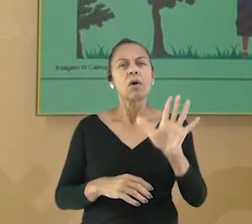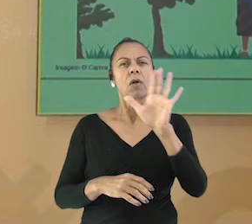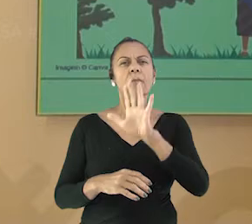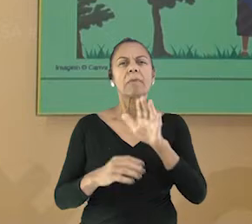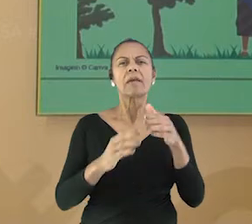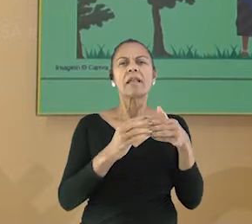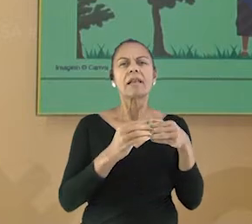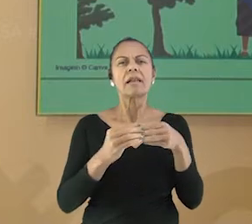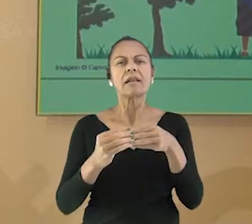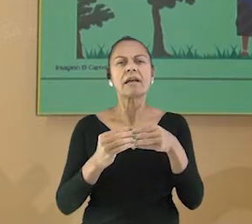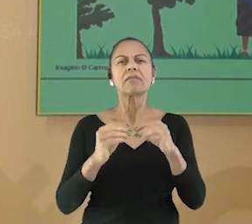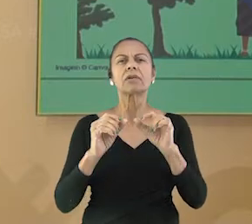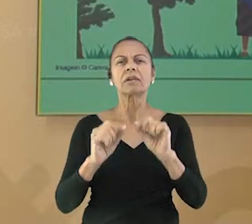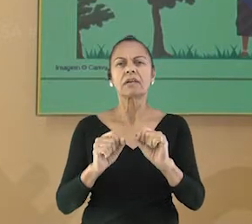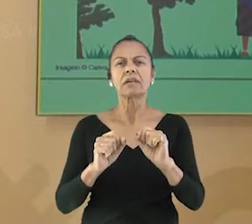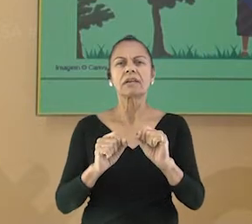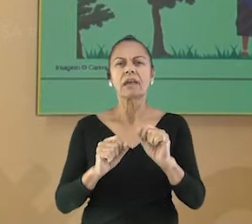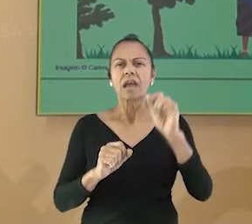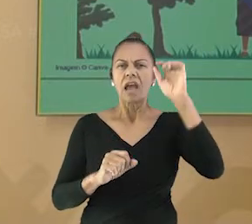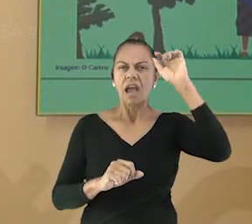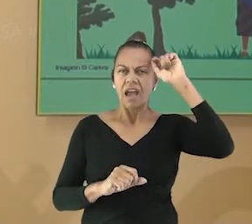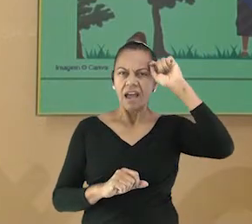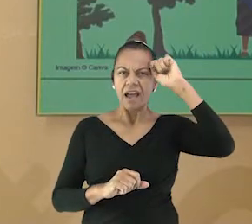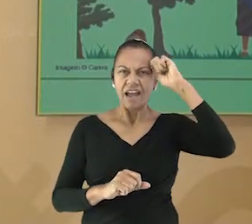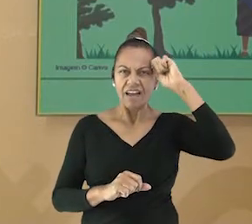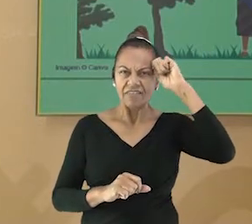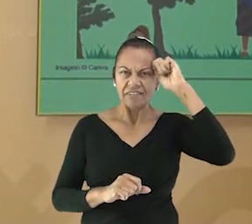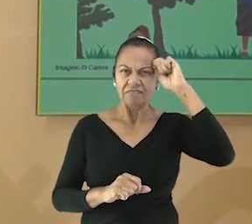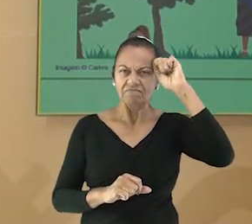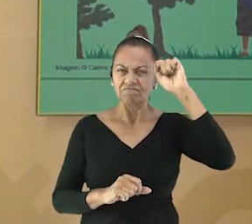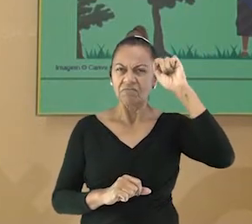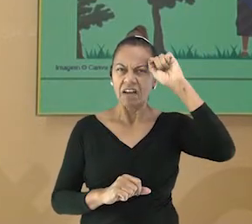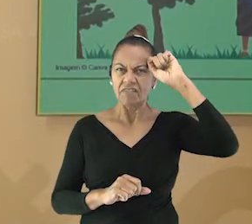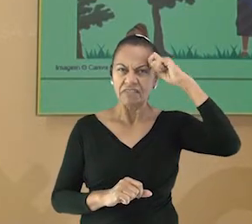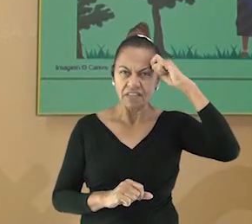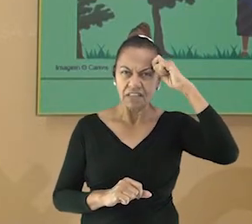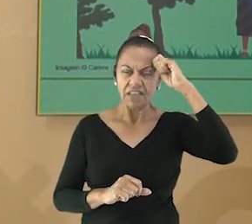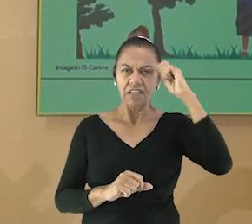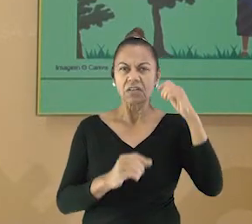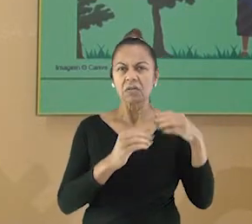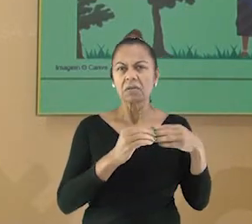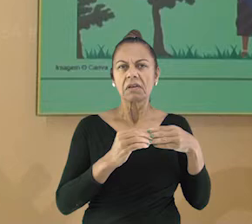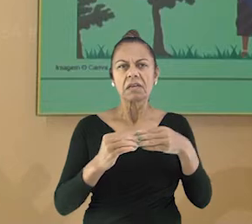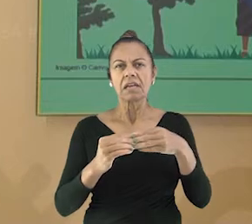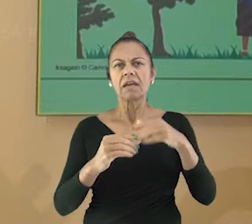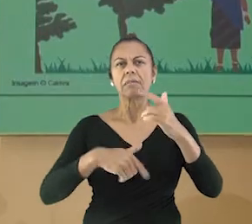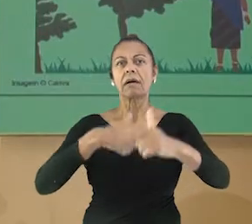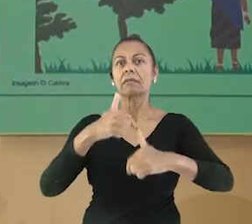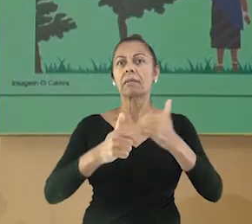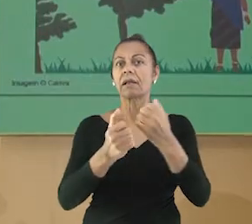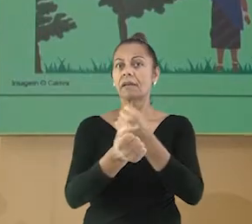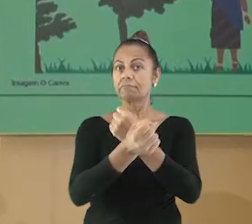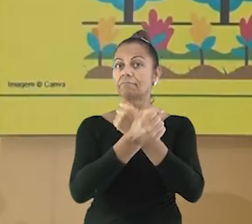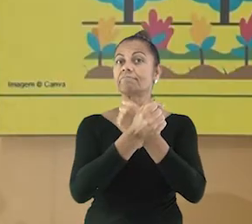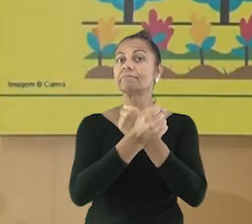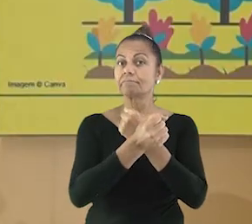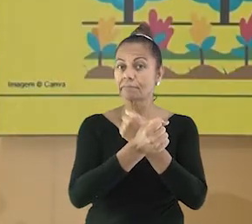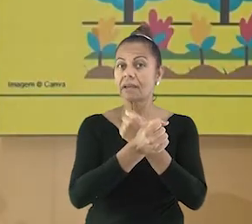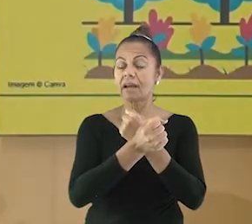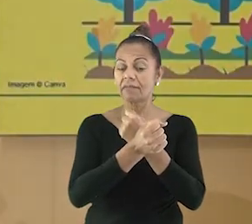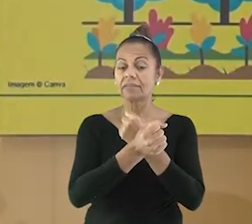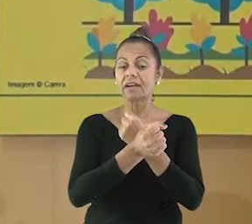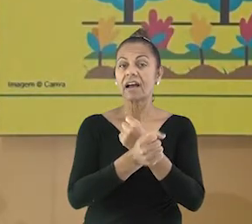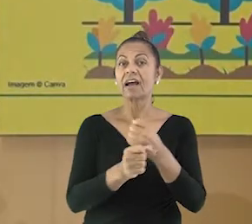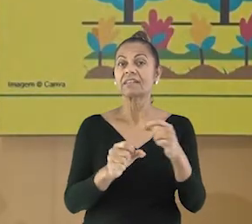de diversas partes da África para serem escravizados e servirem como trabalhadores. Naquela época,